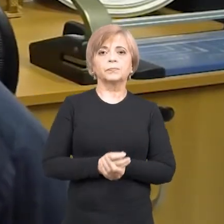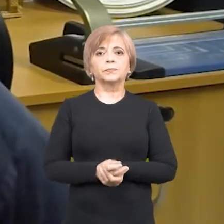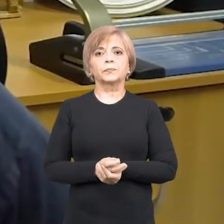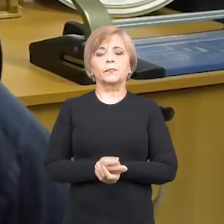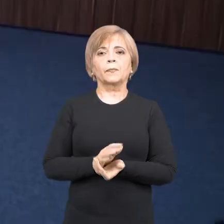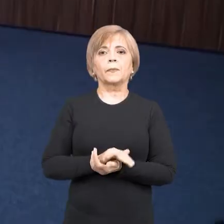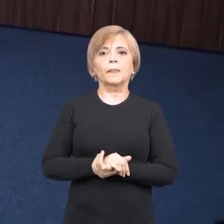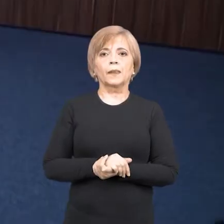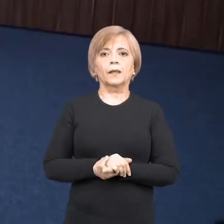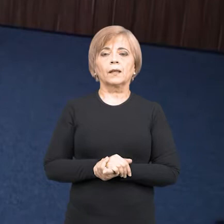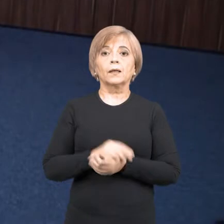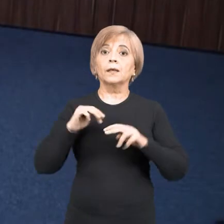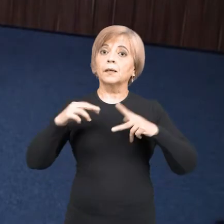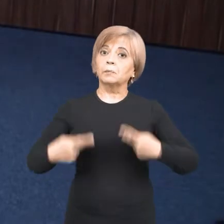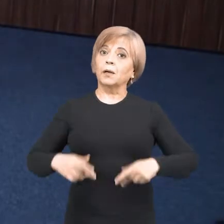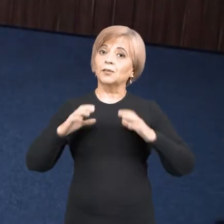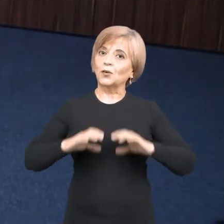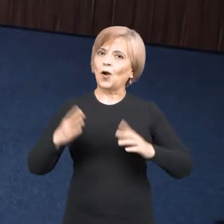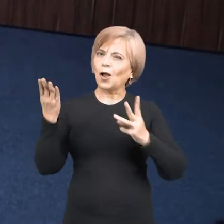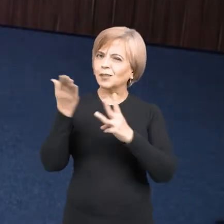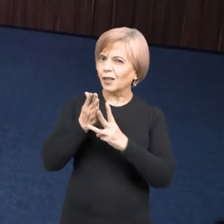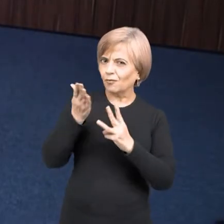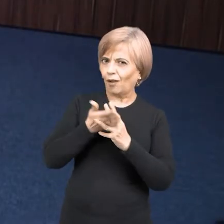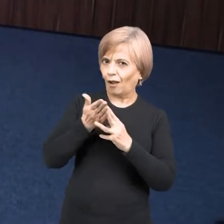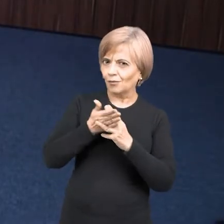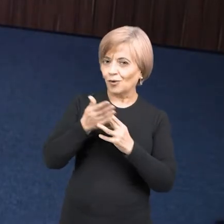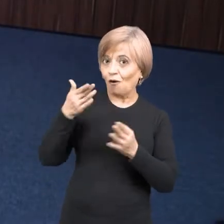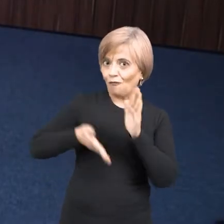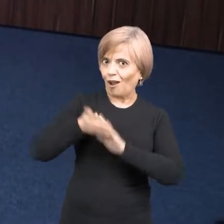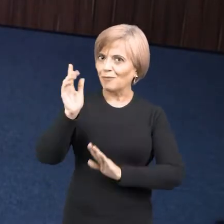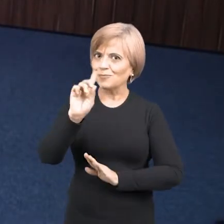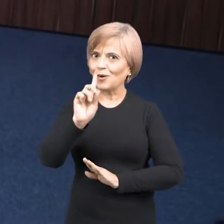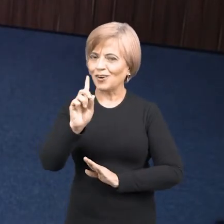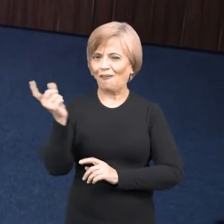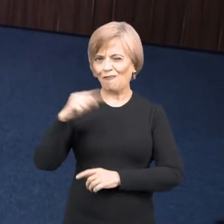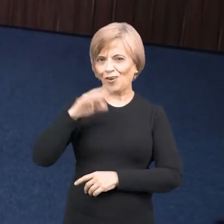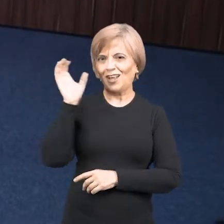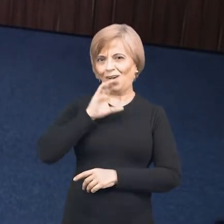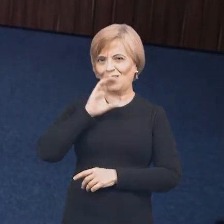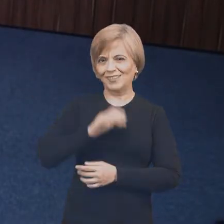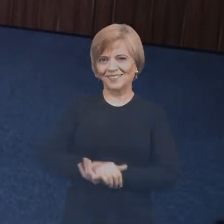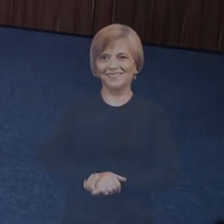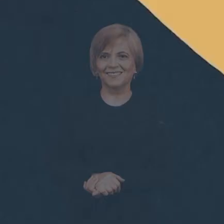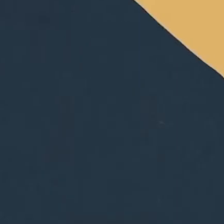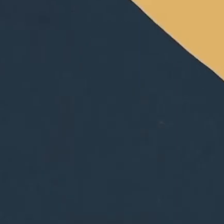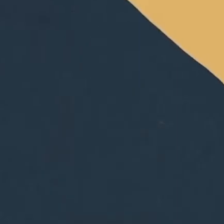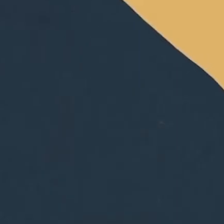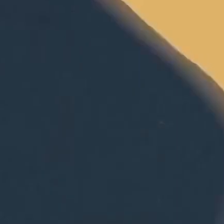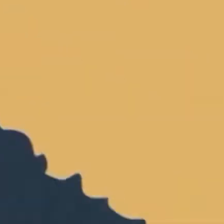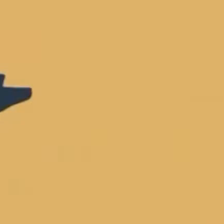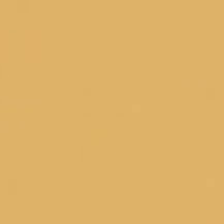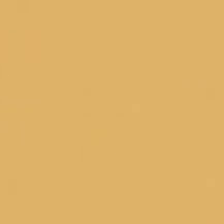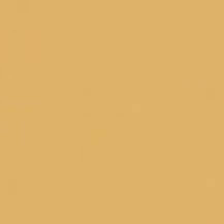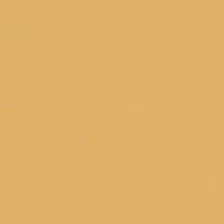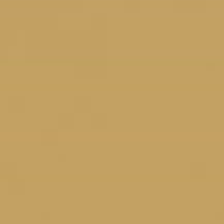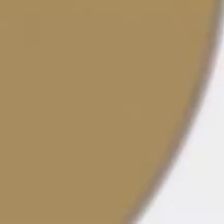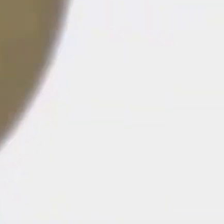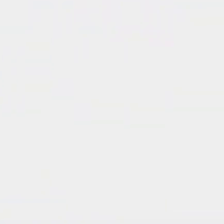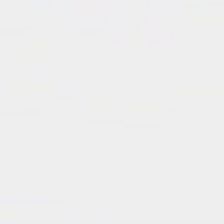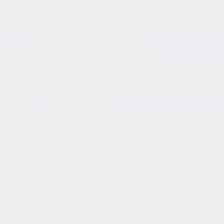caráter antecipado. O MP Cidadão vai para um breve intervalo. Não sai daí, nós voltamos já.